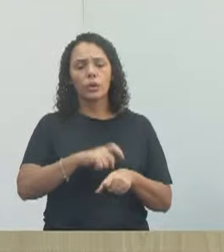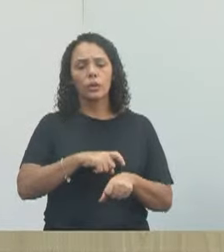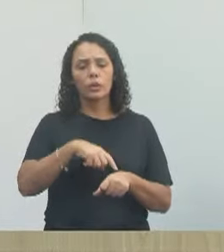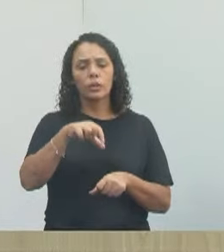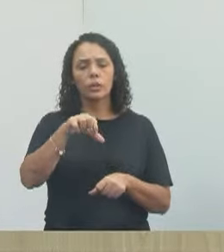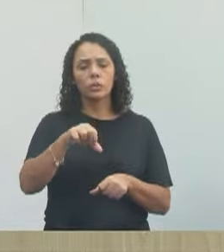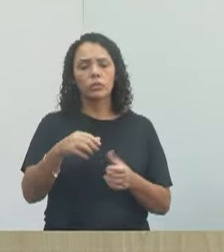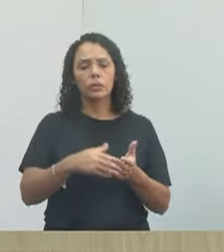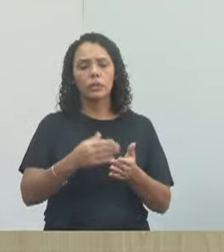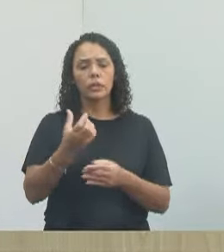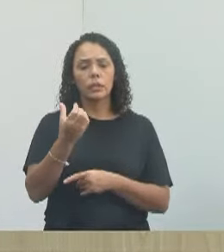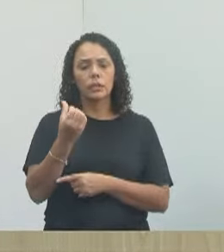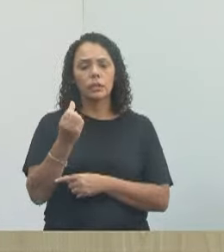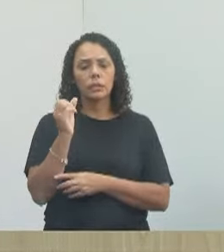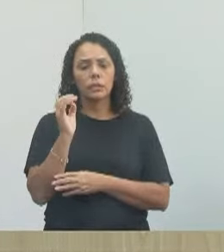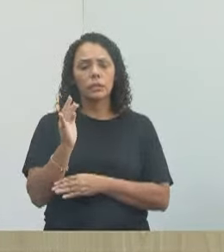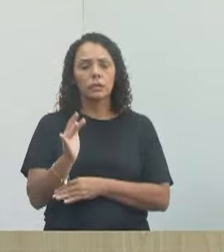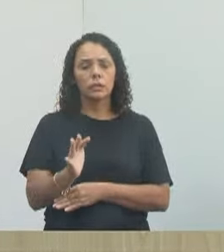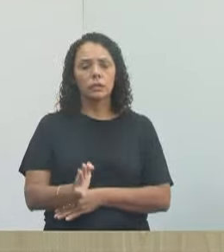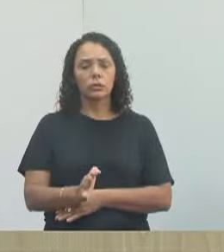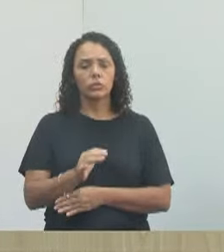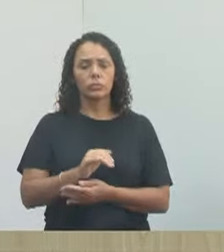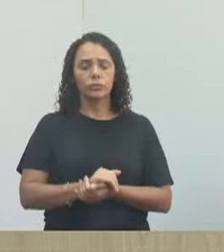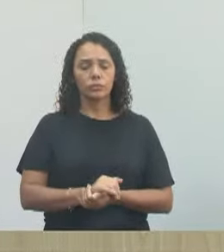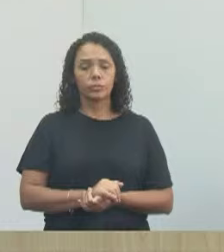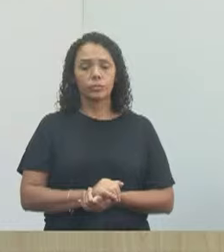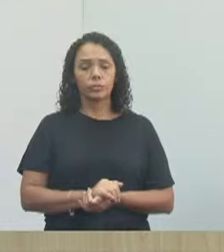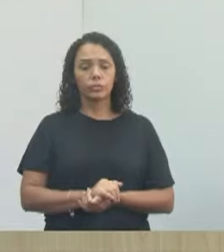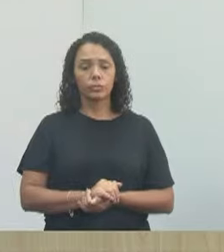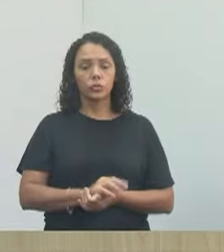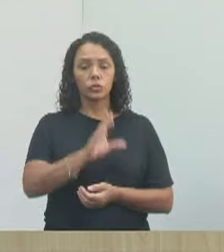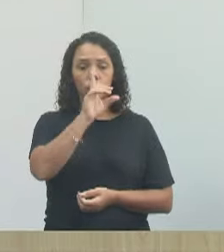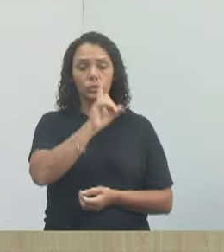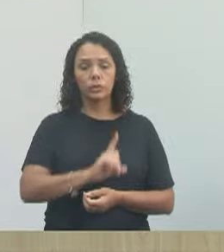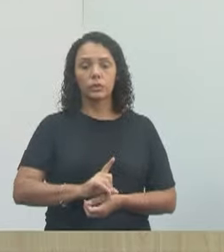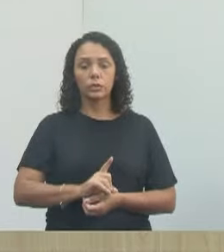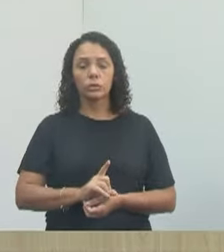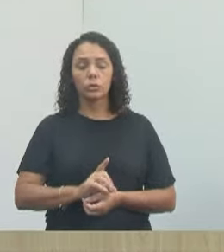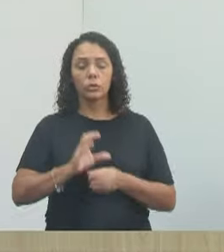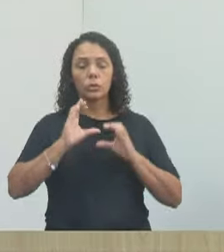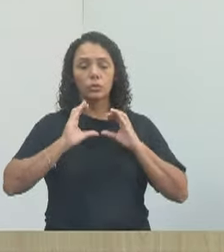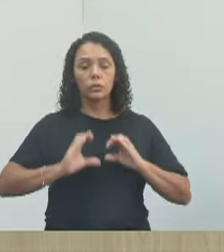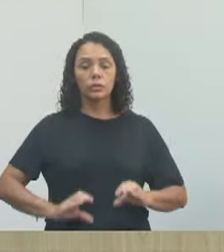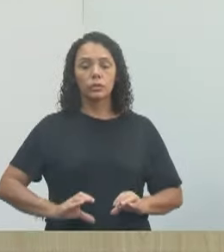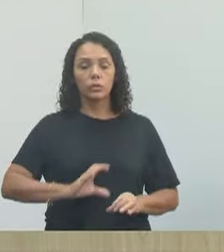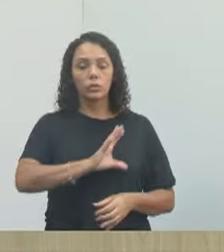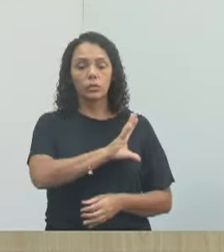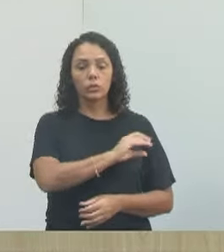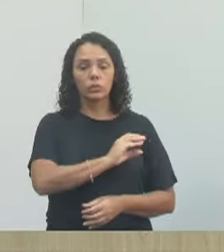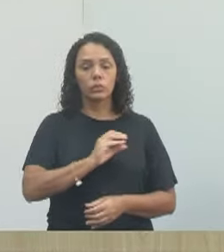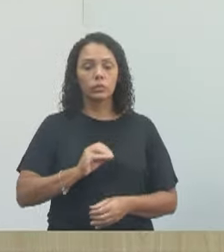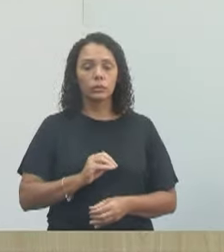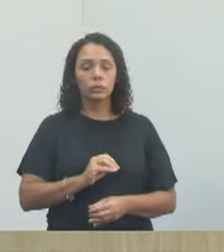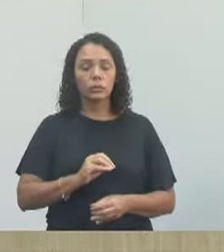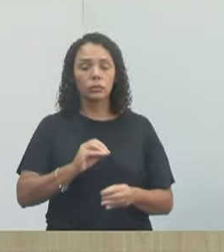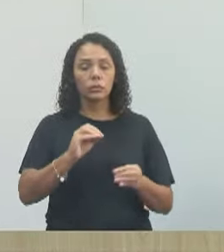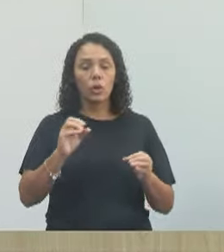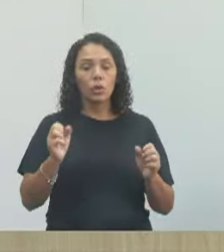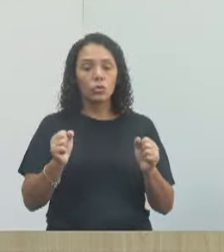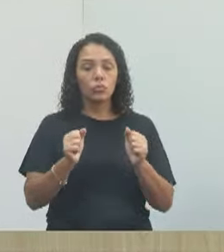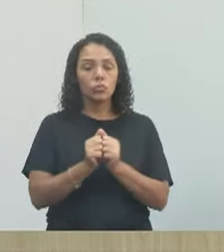de defesa dos direitos da cação ET adolescente se reuniu com o colegiado do Conselho